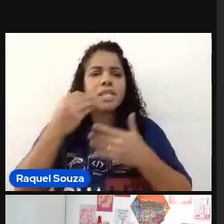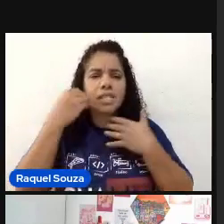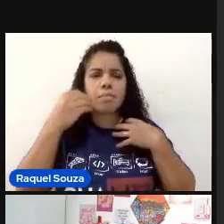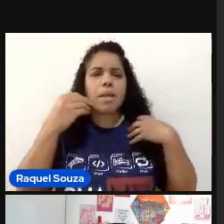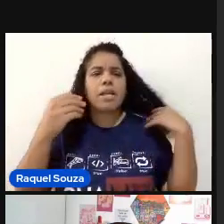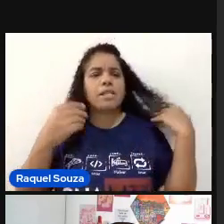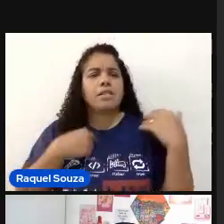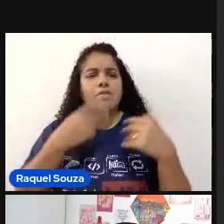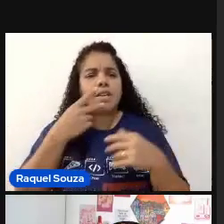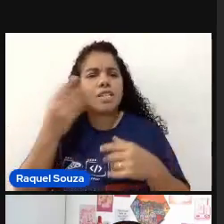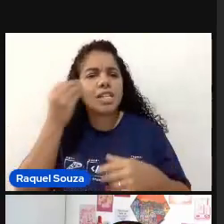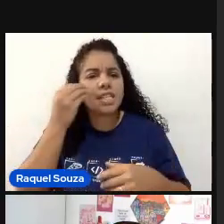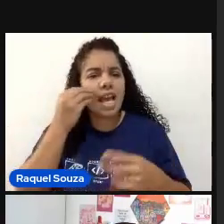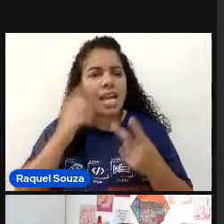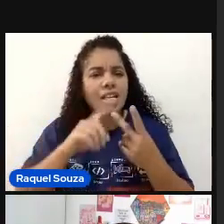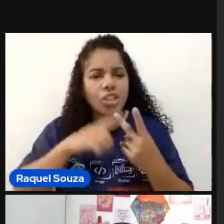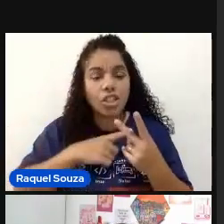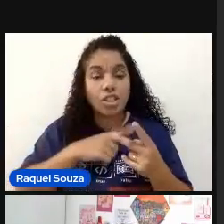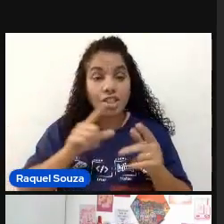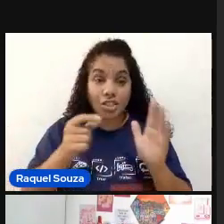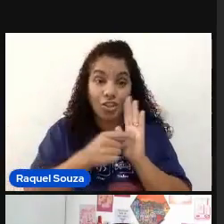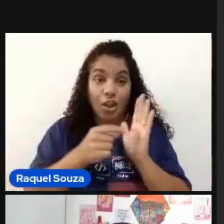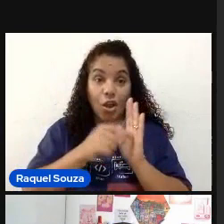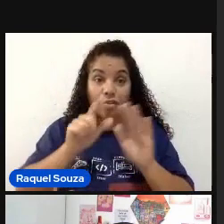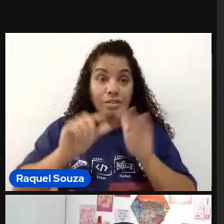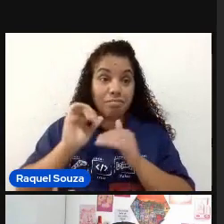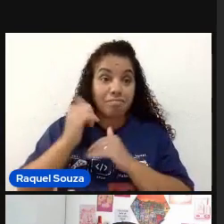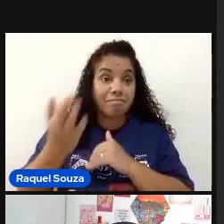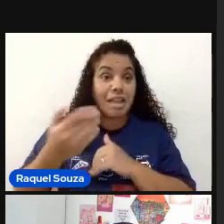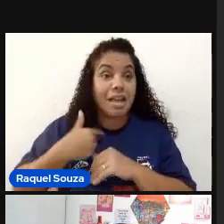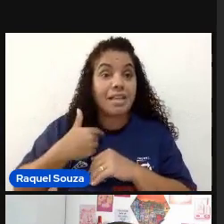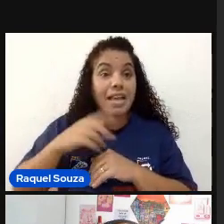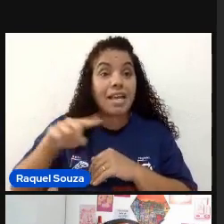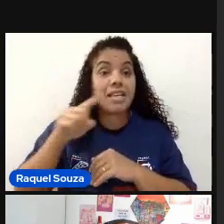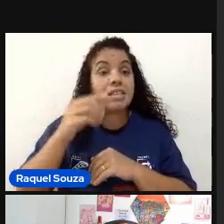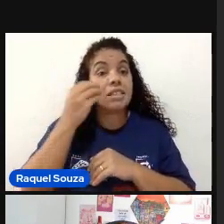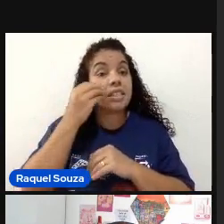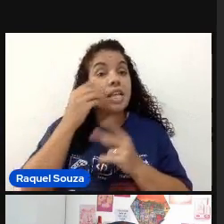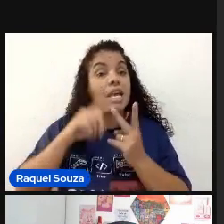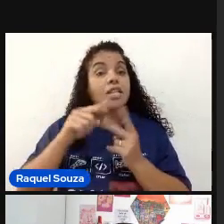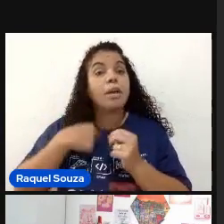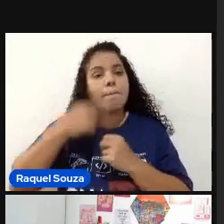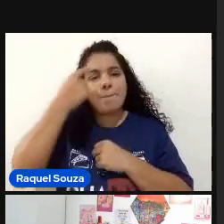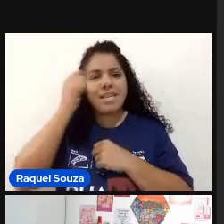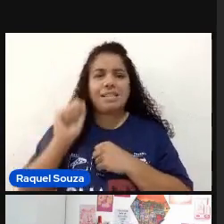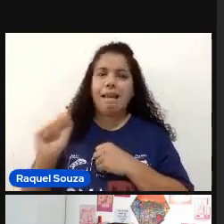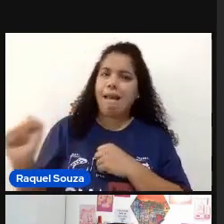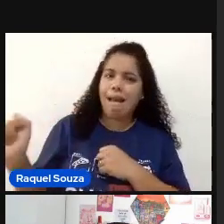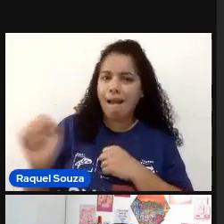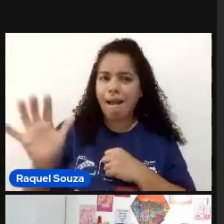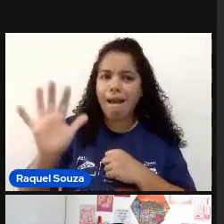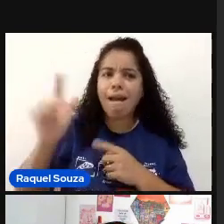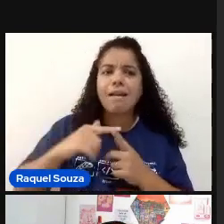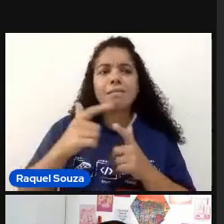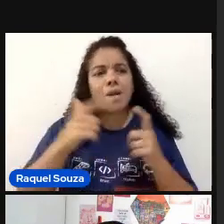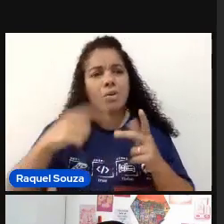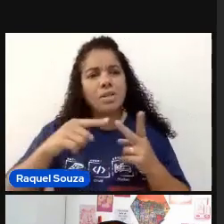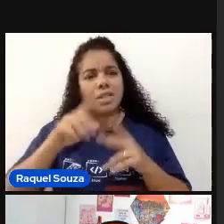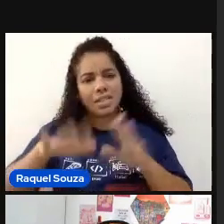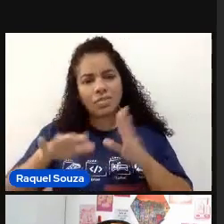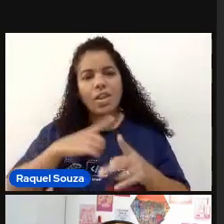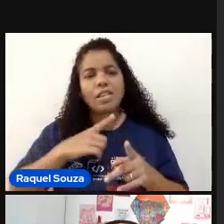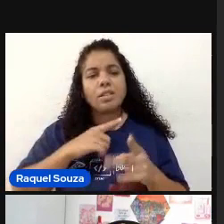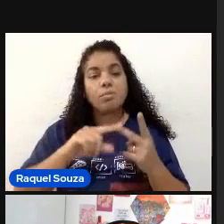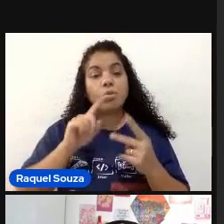software, para quem está de fora, as atividades de testes elas são consideradas caras Então, na maioria das vezes, elas são cortadas